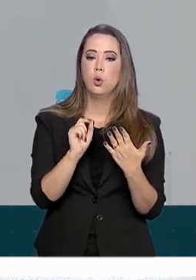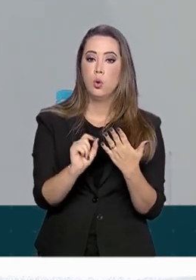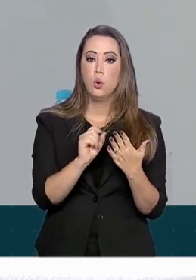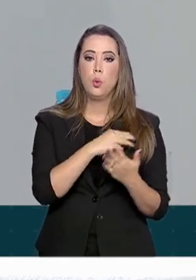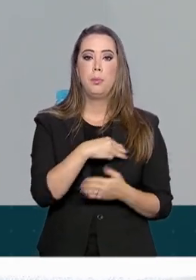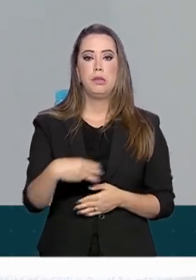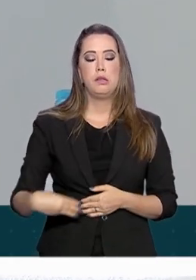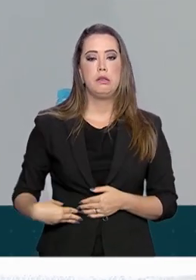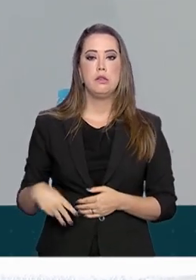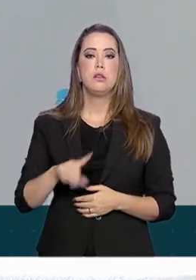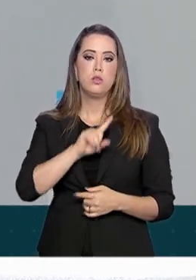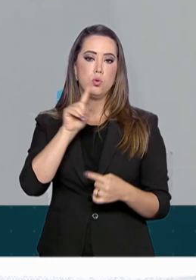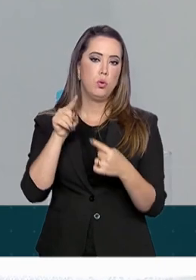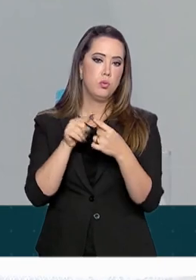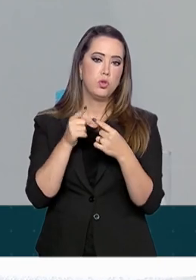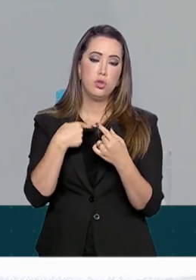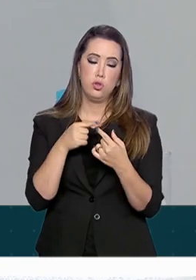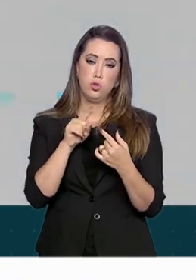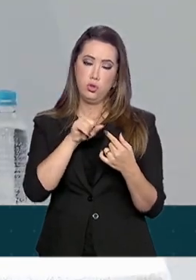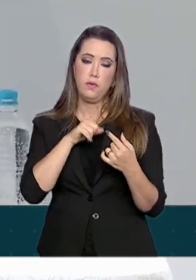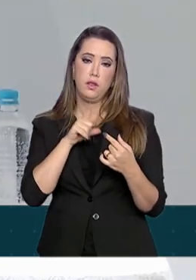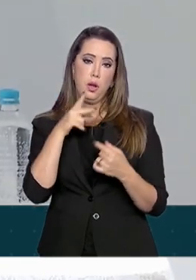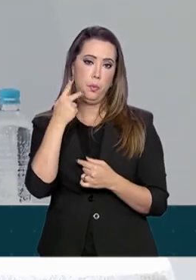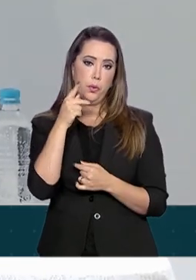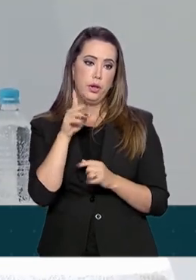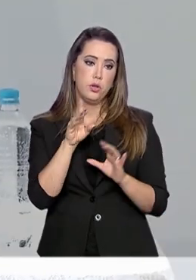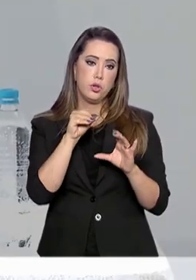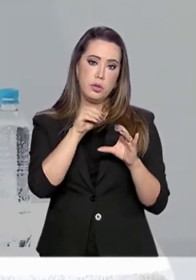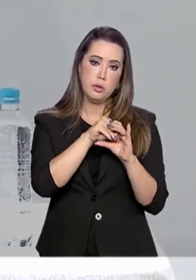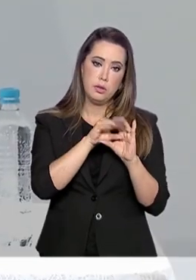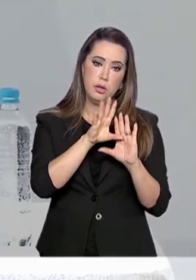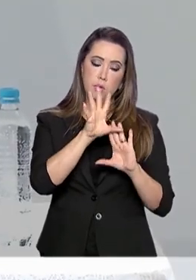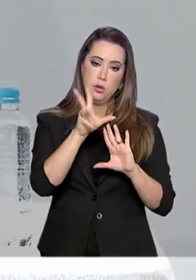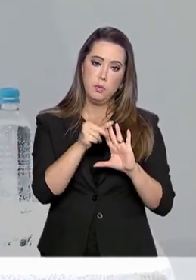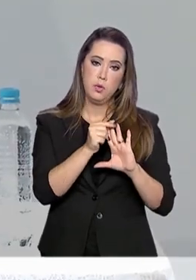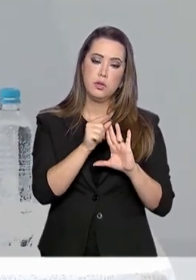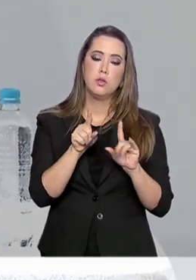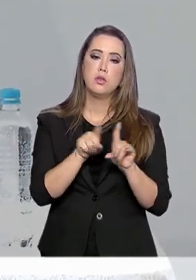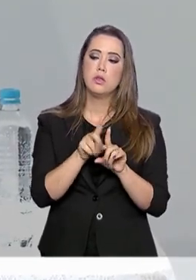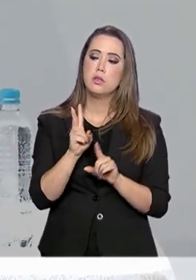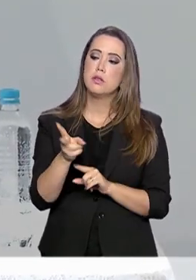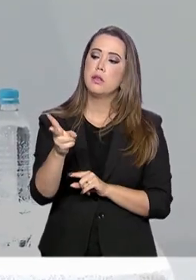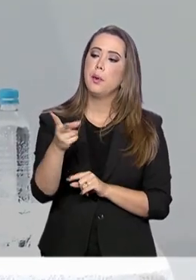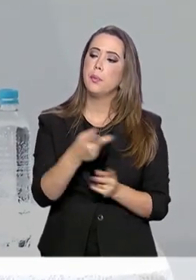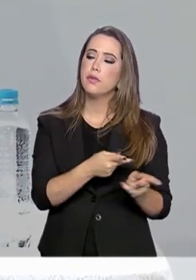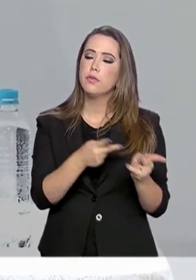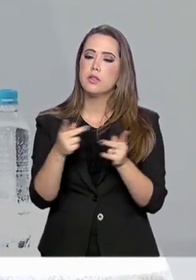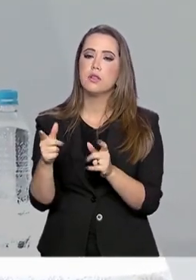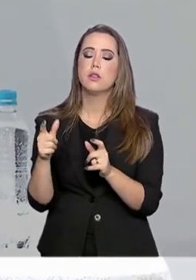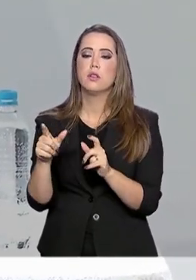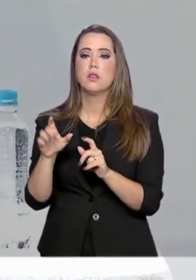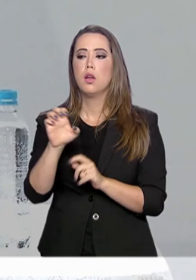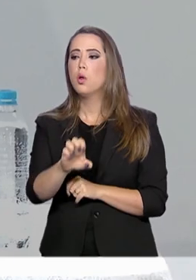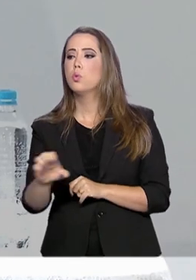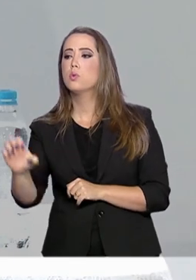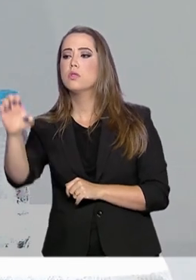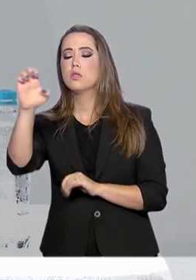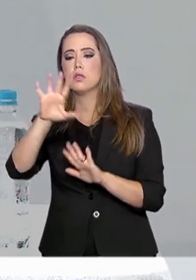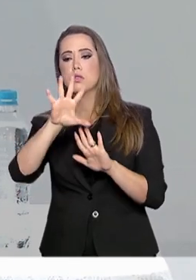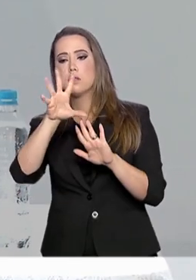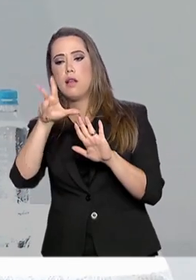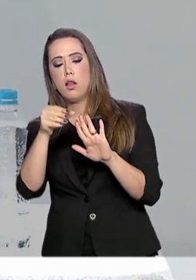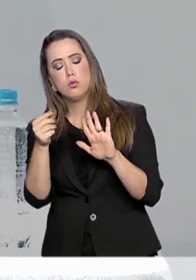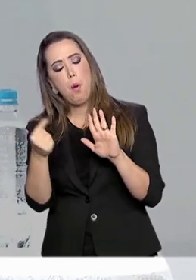aquelas políticas voltadas para a área da Amazônia e, ao mesmo tempo, estou indo em cada um dos estados para ouvir dos